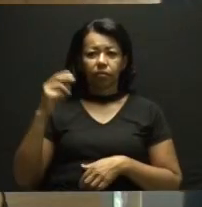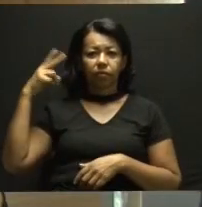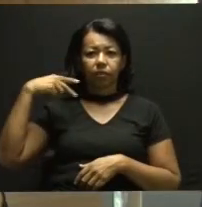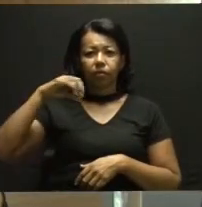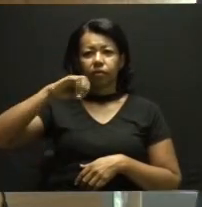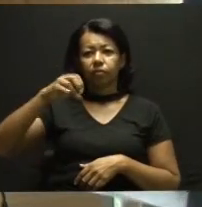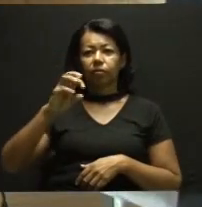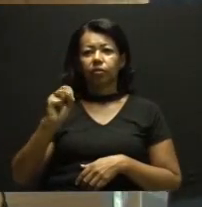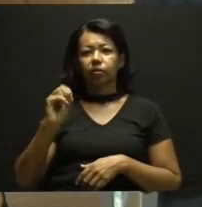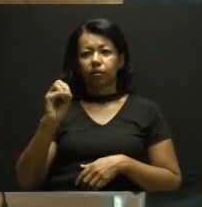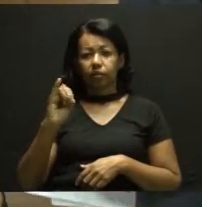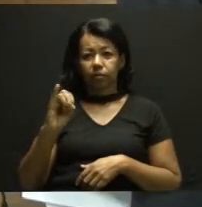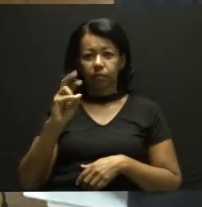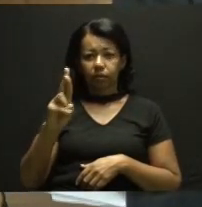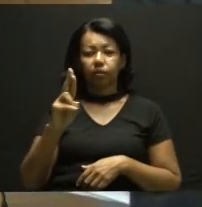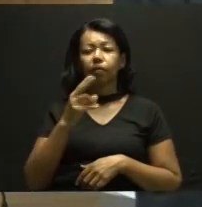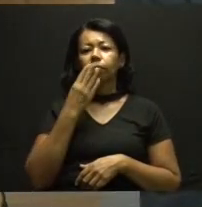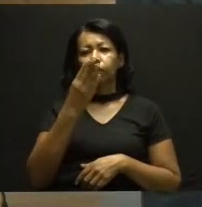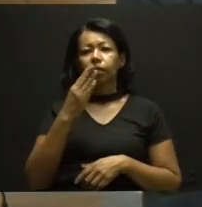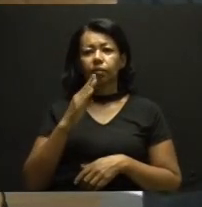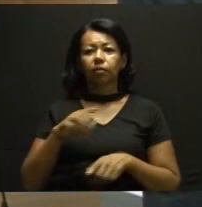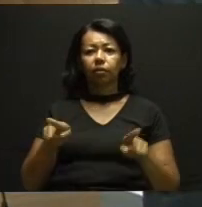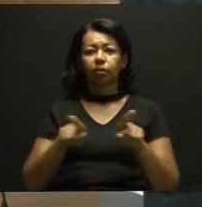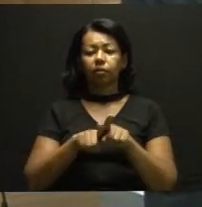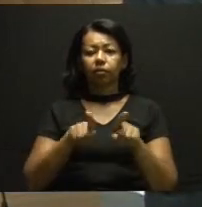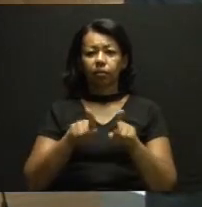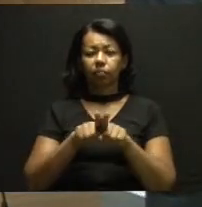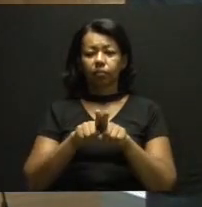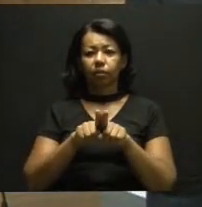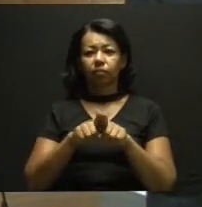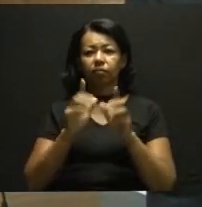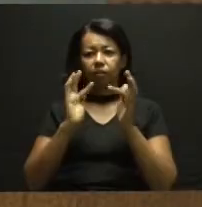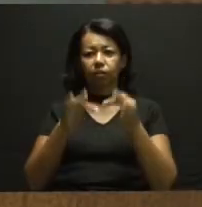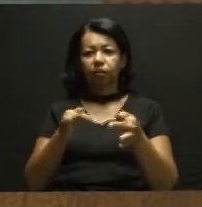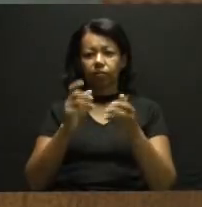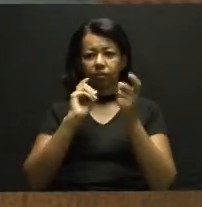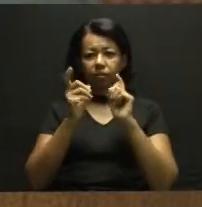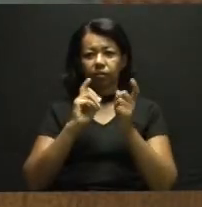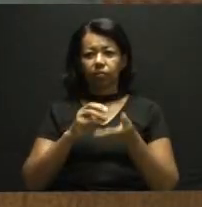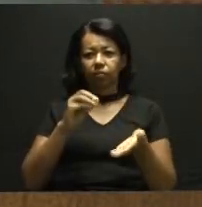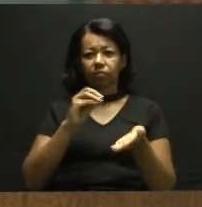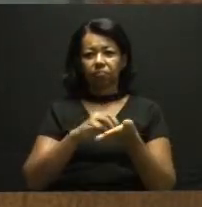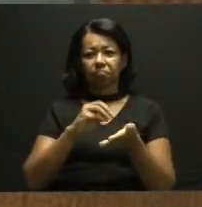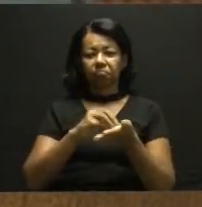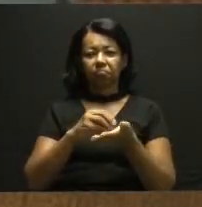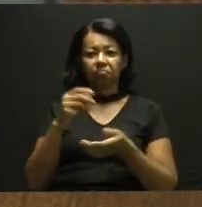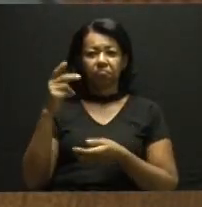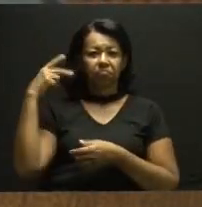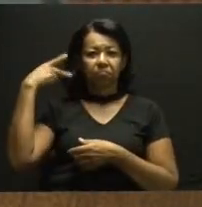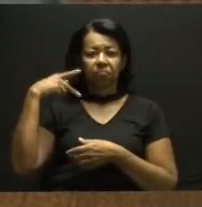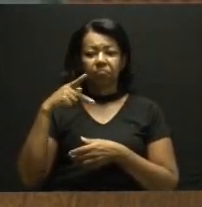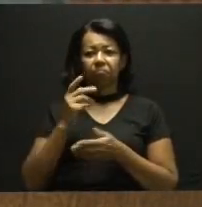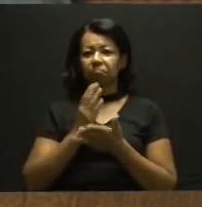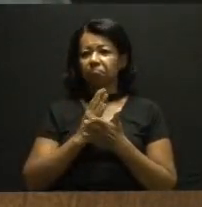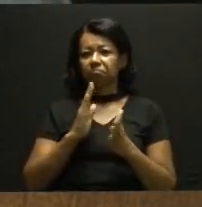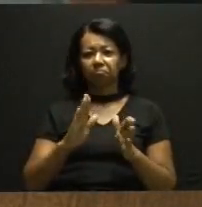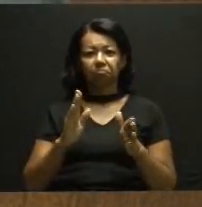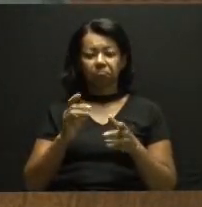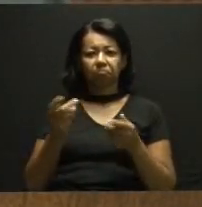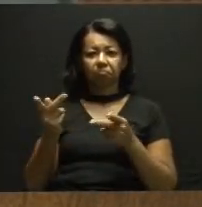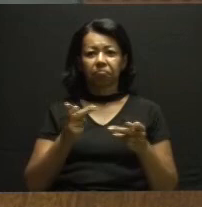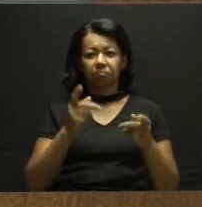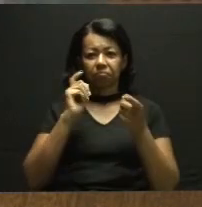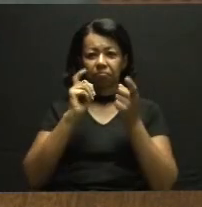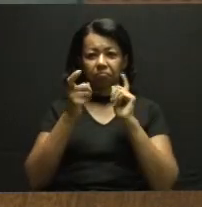o vice líder o pt essa obstrução da sessão por falta de decoro declara encerrada a presente sessão termos da